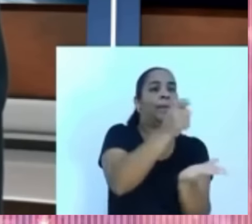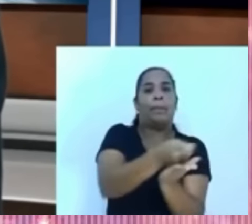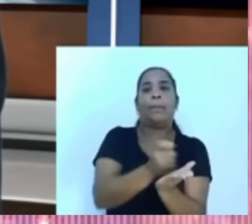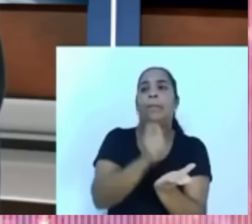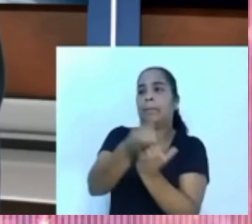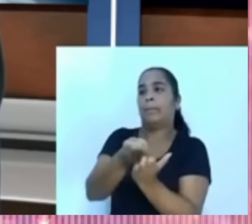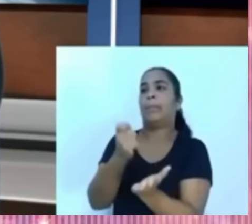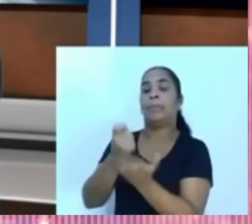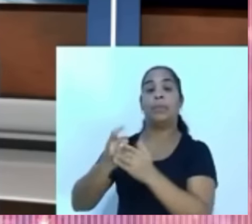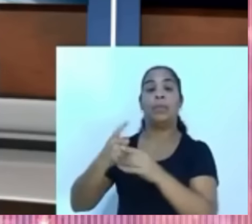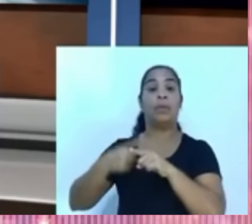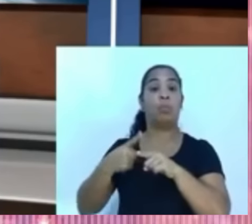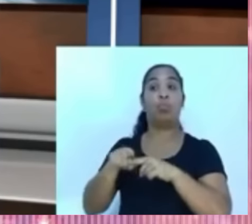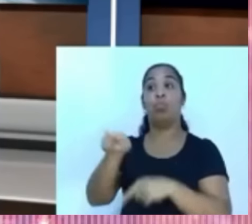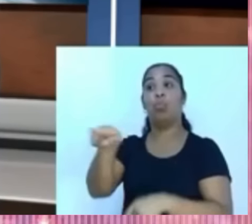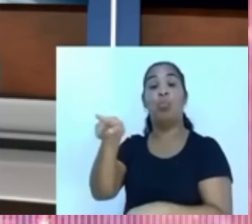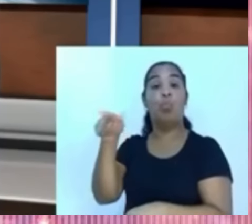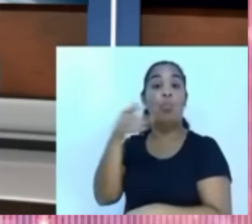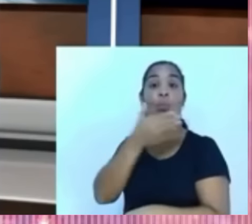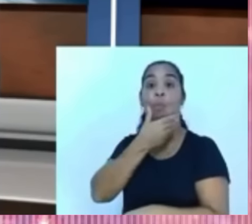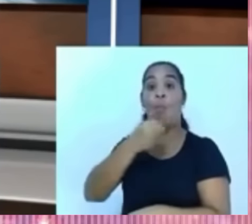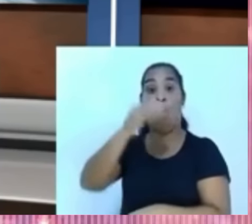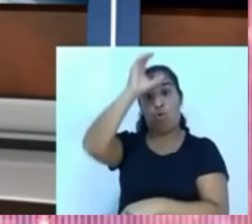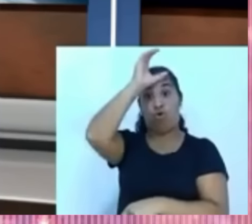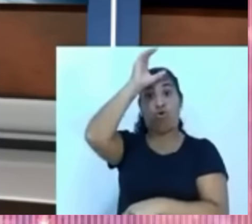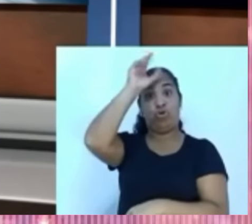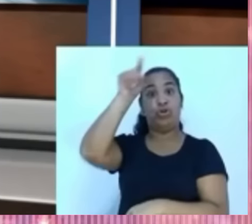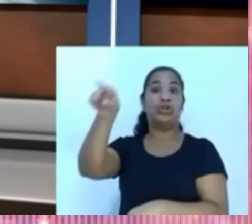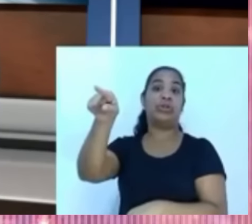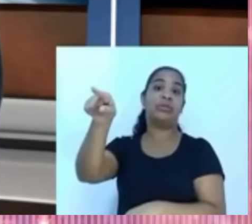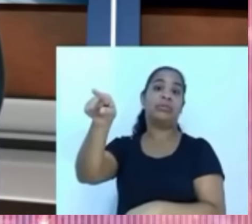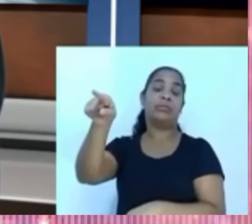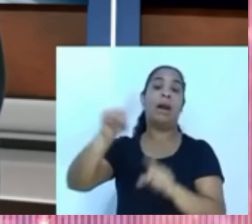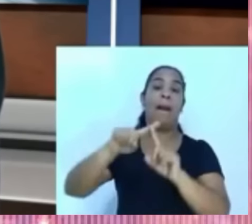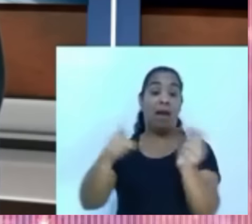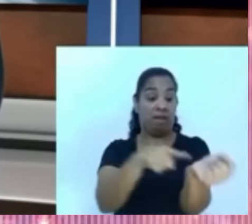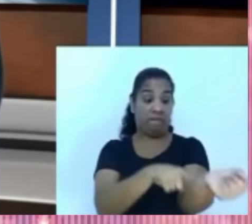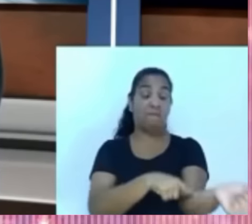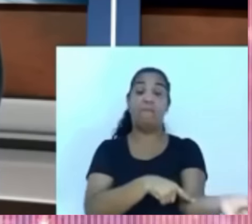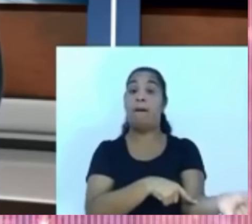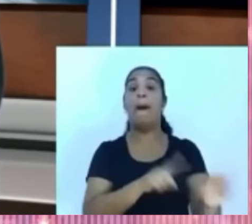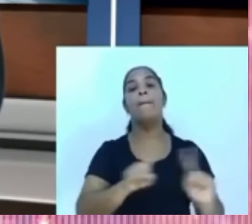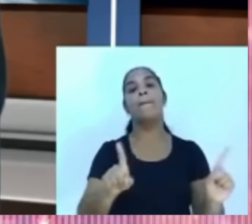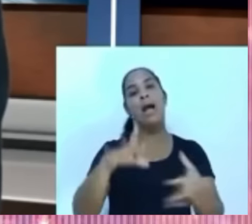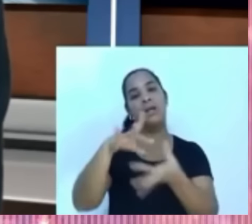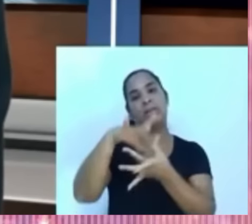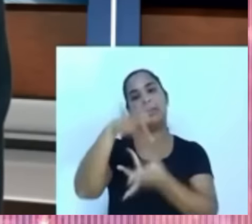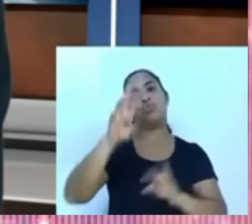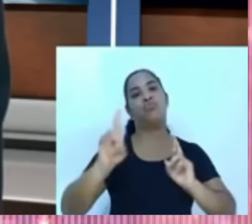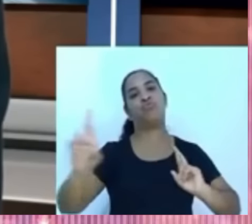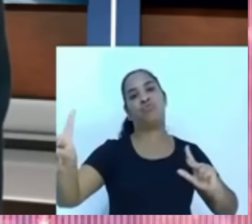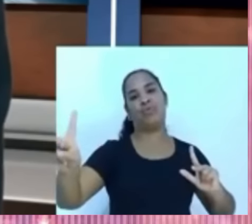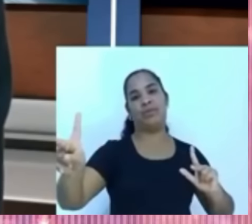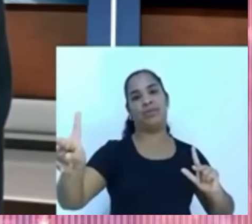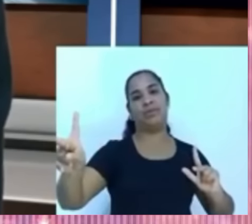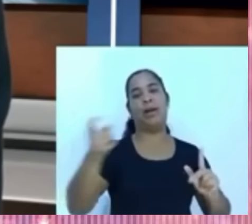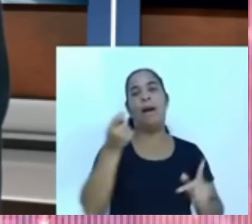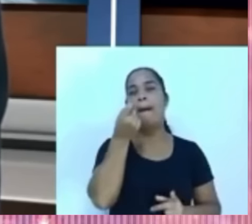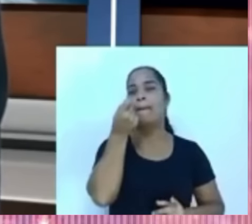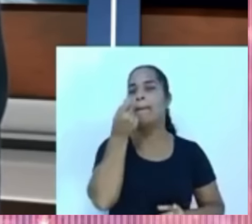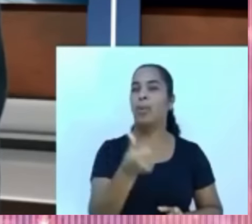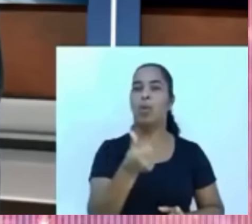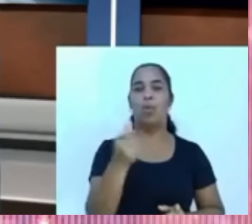parente biológico mas não era parente da alma por pouco não atirou lama na honorabilidade